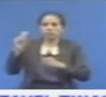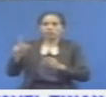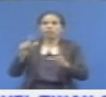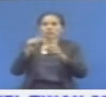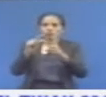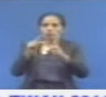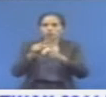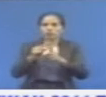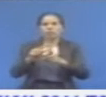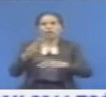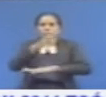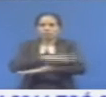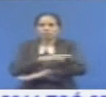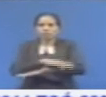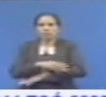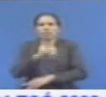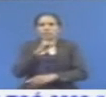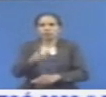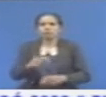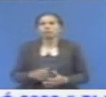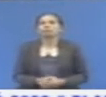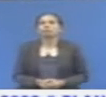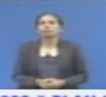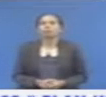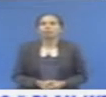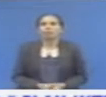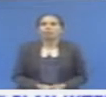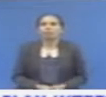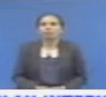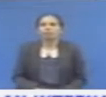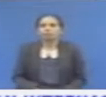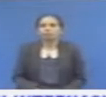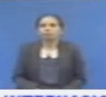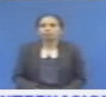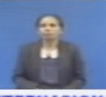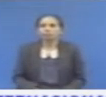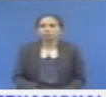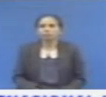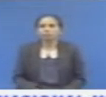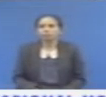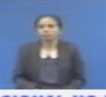mesa, lhe Rússi, plenária. Laurindo Razahaba, Elvira de Carvalho, ba RTT Ali.